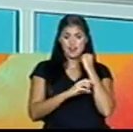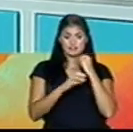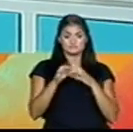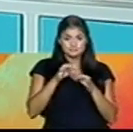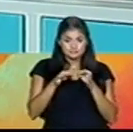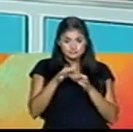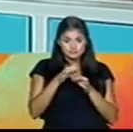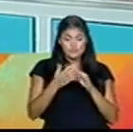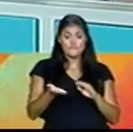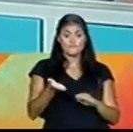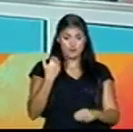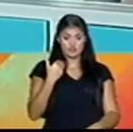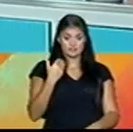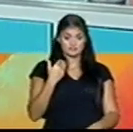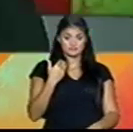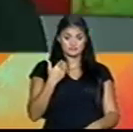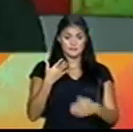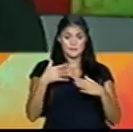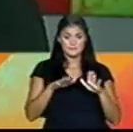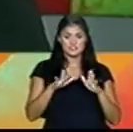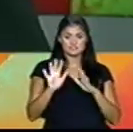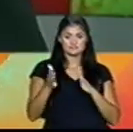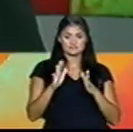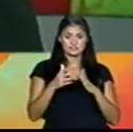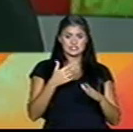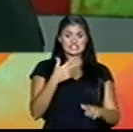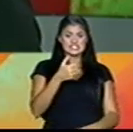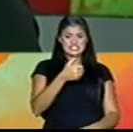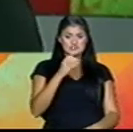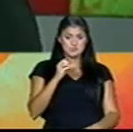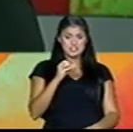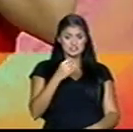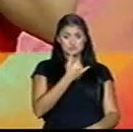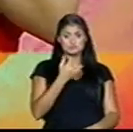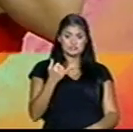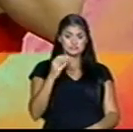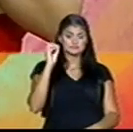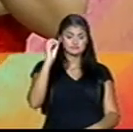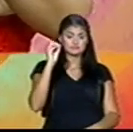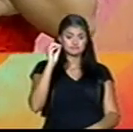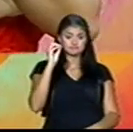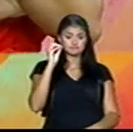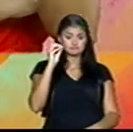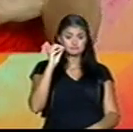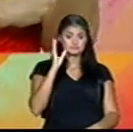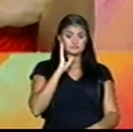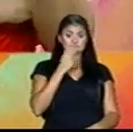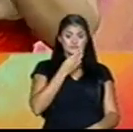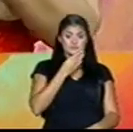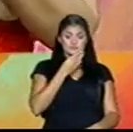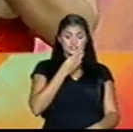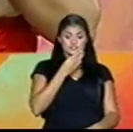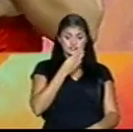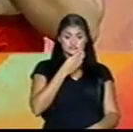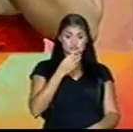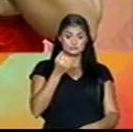para tirar. E mas rápida, mas 150, 200, eu digo sempre, eu nunca sei muito bem porque o meu forno lá em casa... Dentro do forno, entre os 150 e